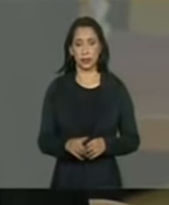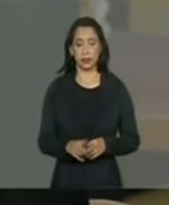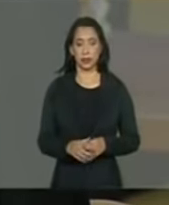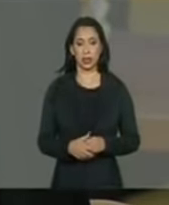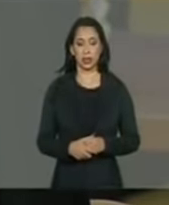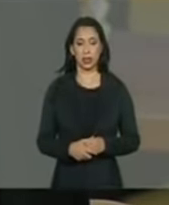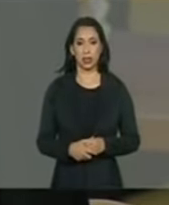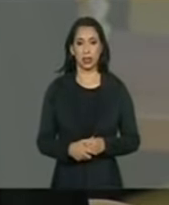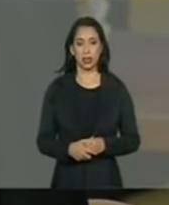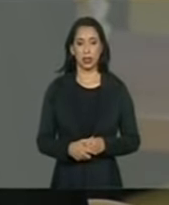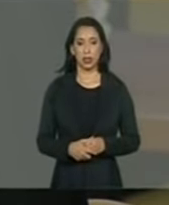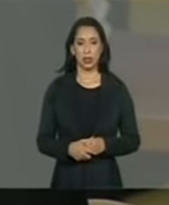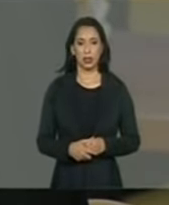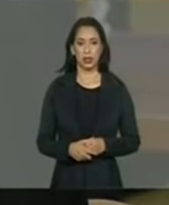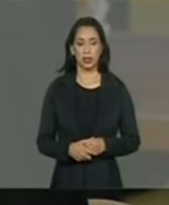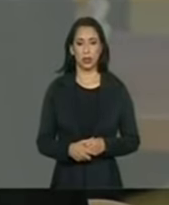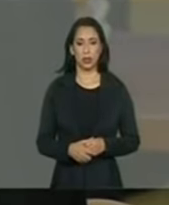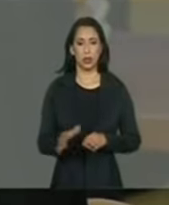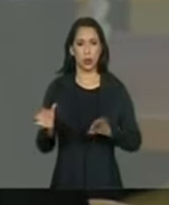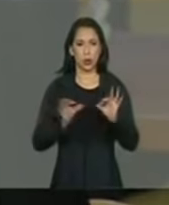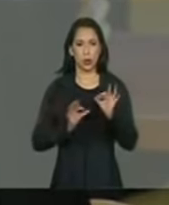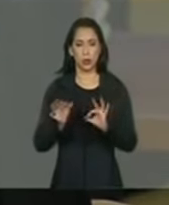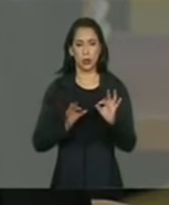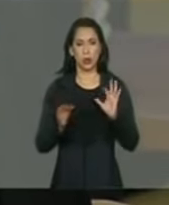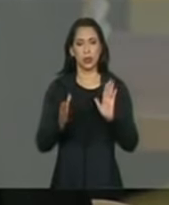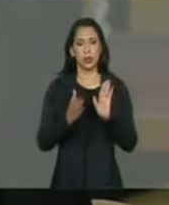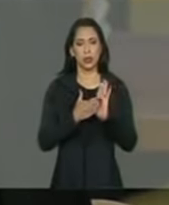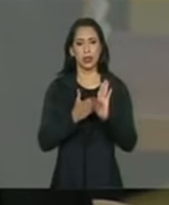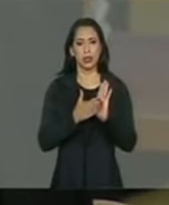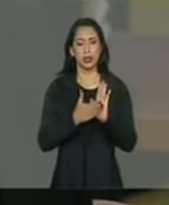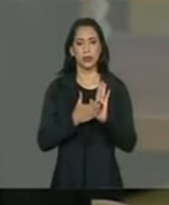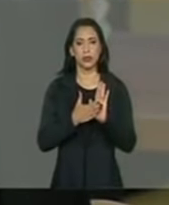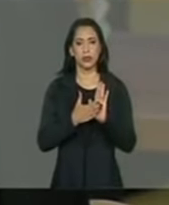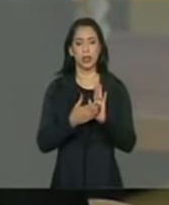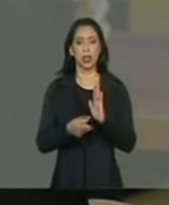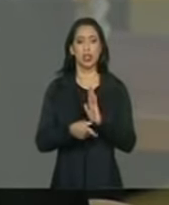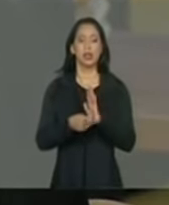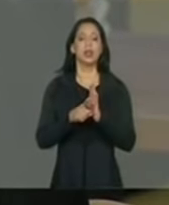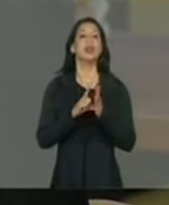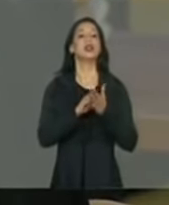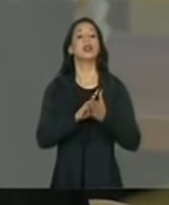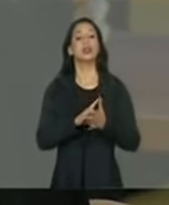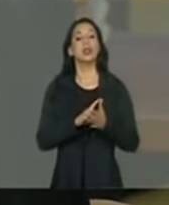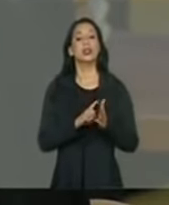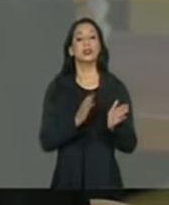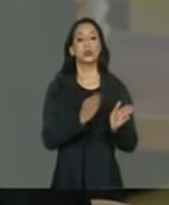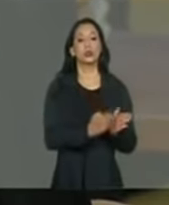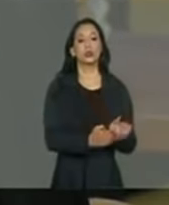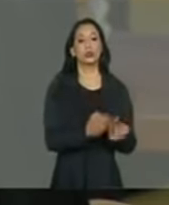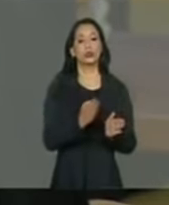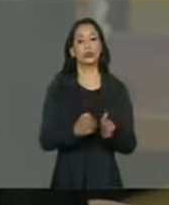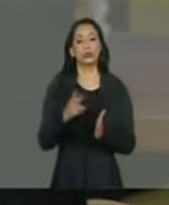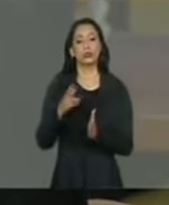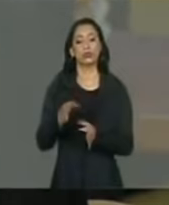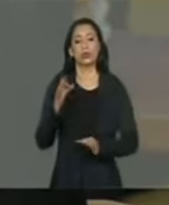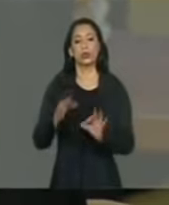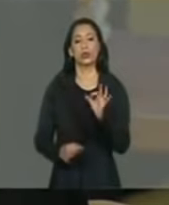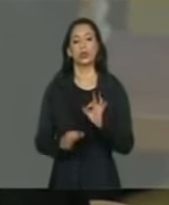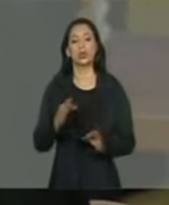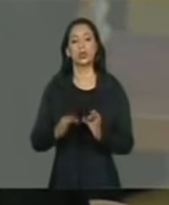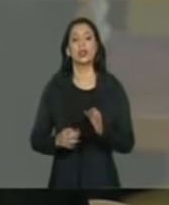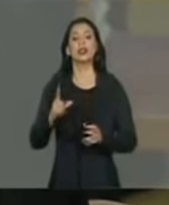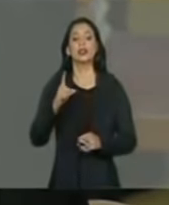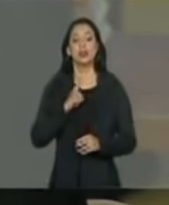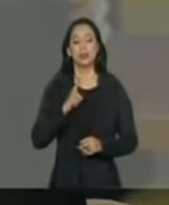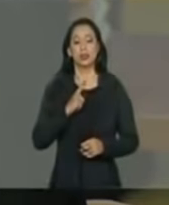tal tem como propósito de definir que toda a prisão antes do trânsito em julgado da sentença condenatória irá sempre